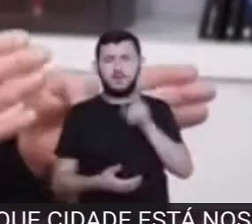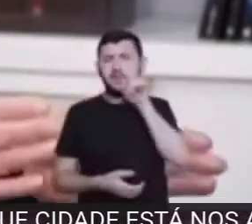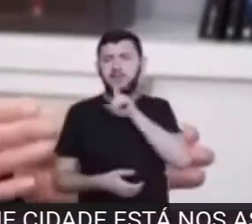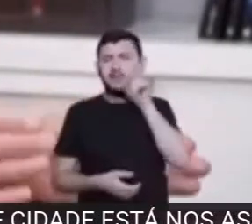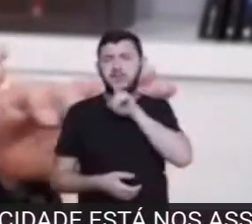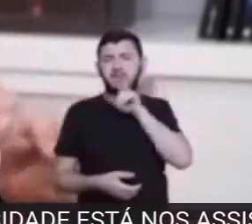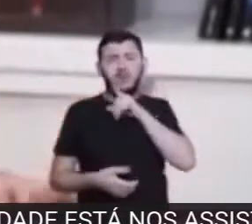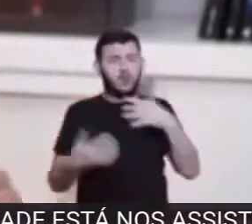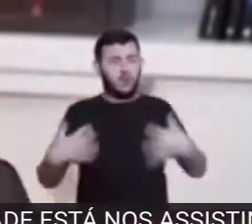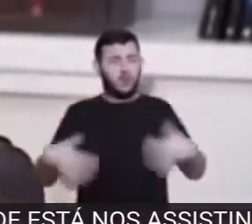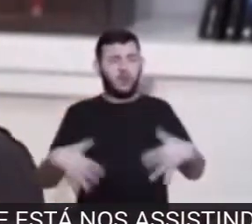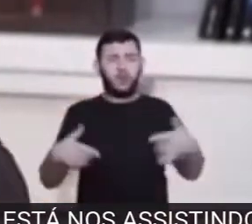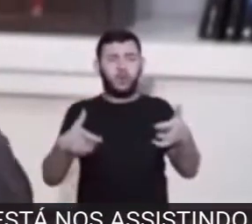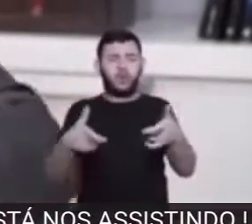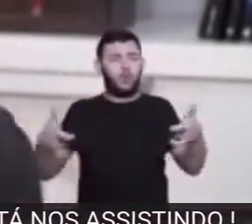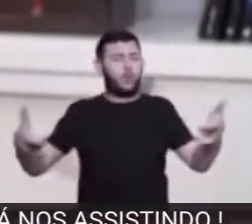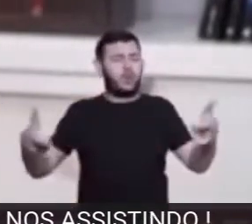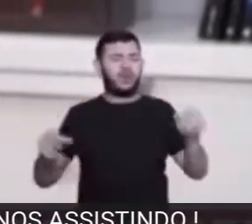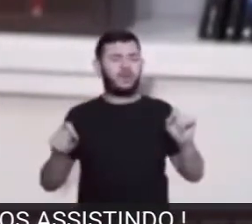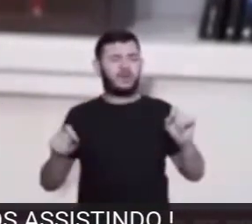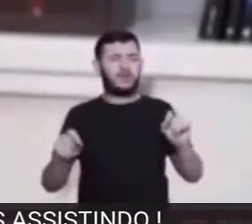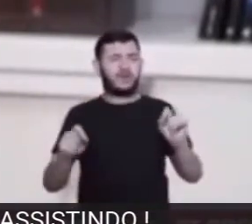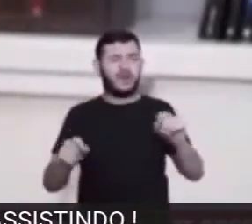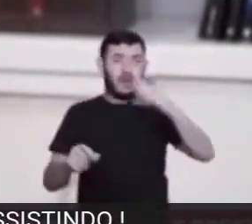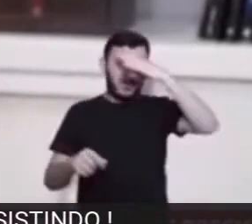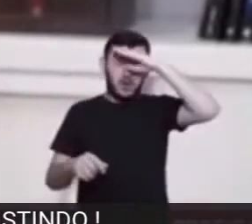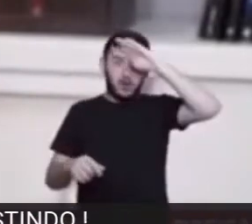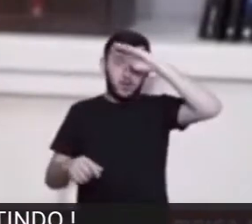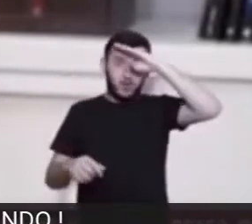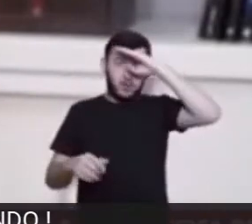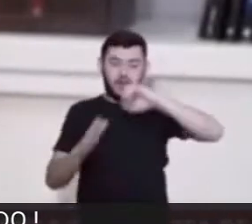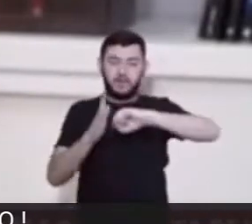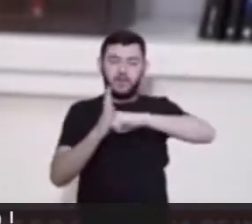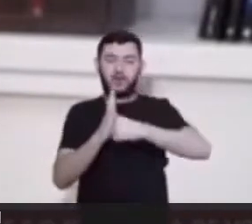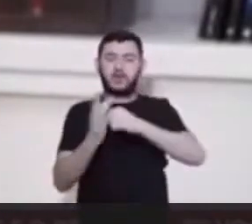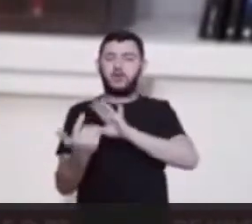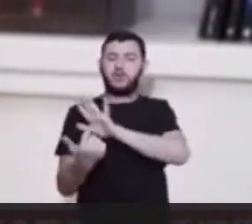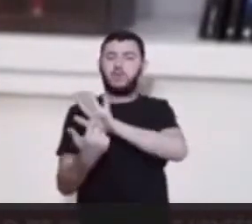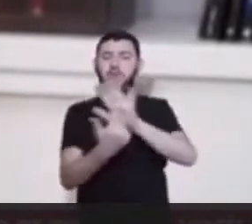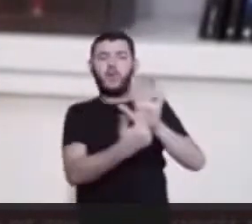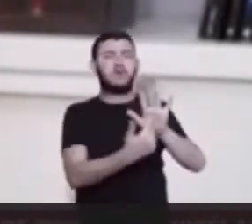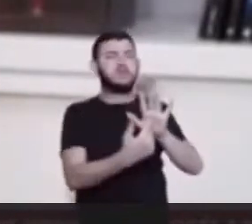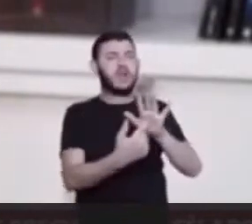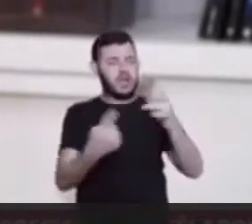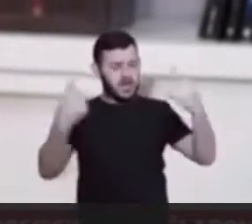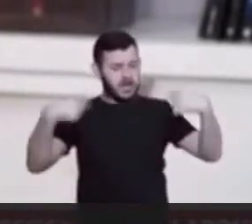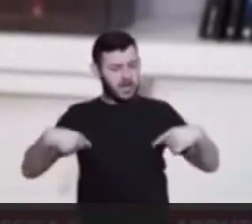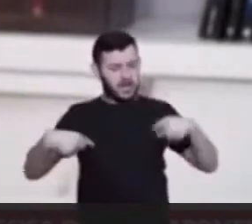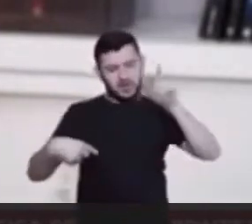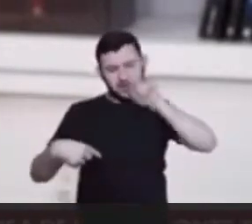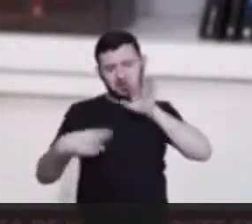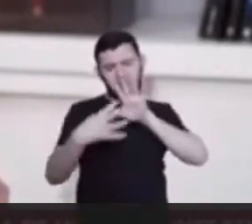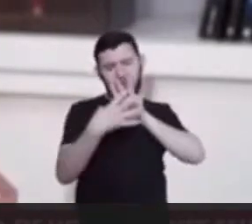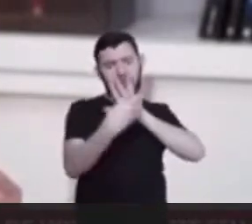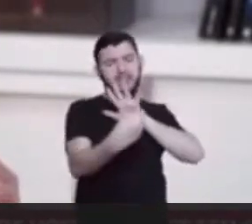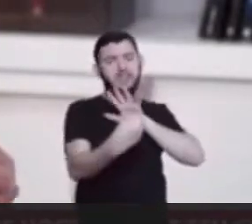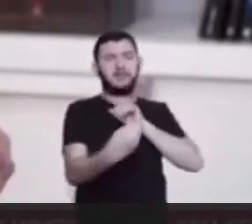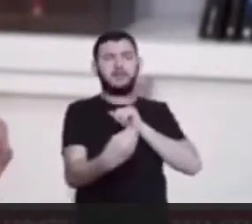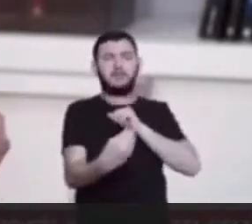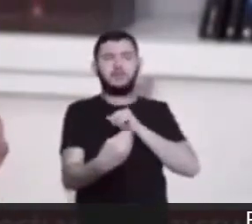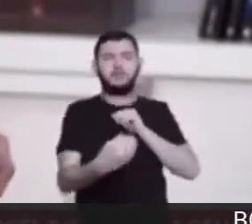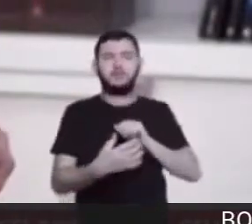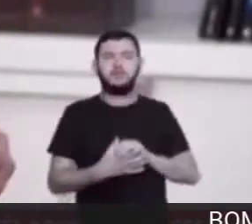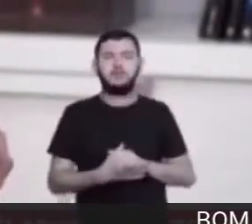ficam fazendo bloqueio a Cuba apenas para servir de exemplo, não é possível. Sabe? Então, o